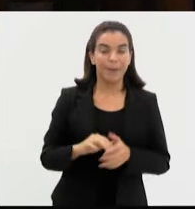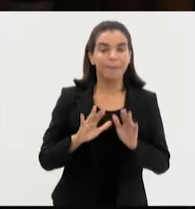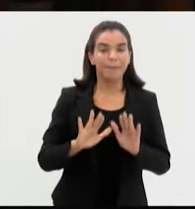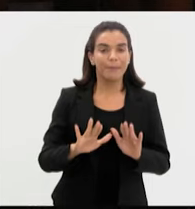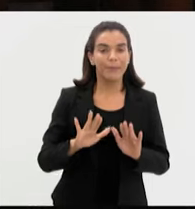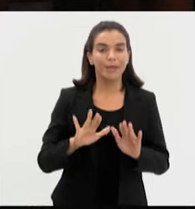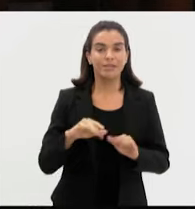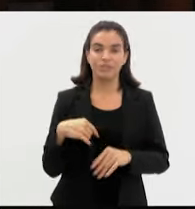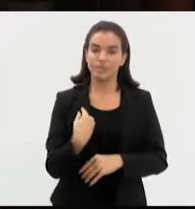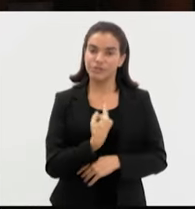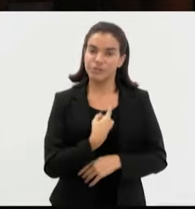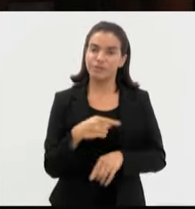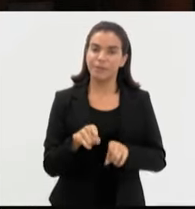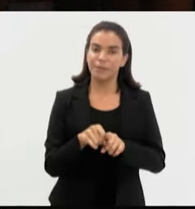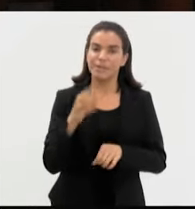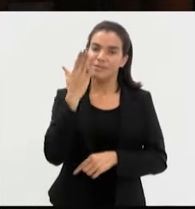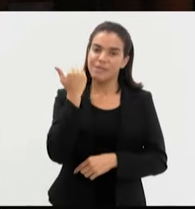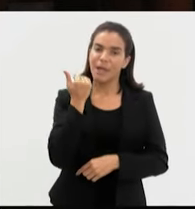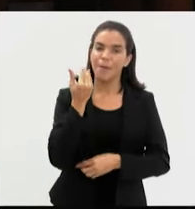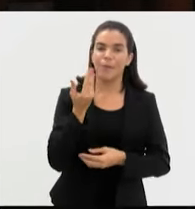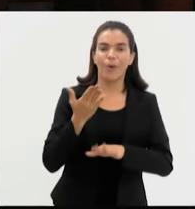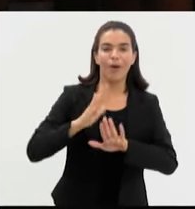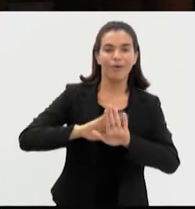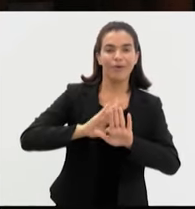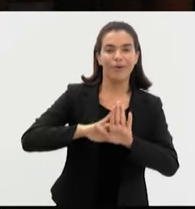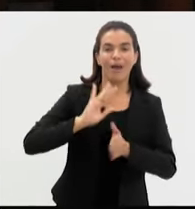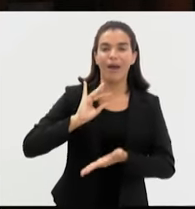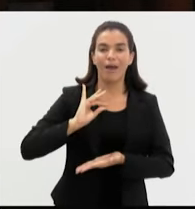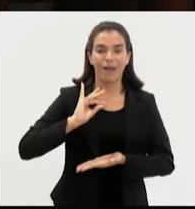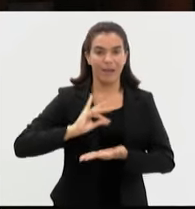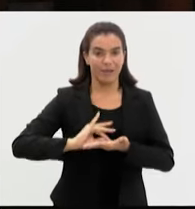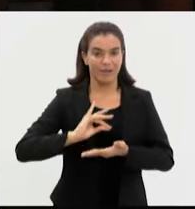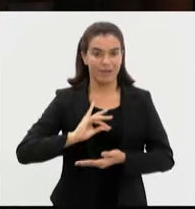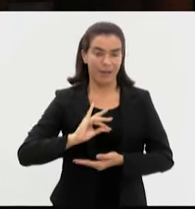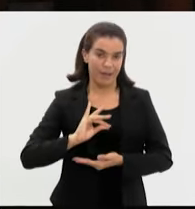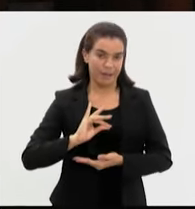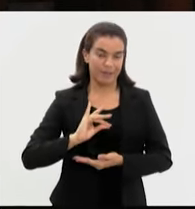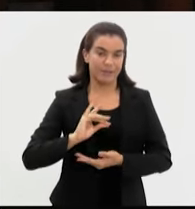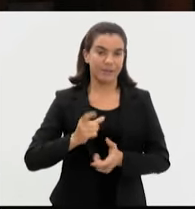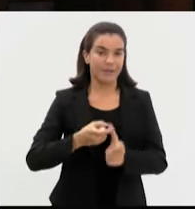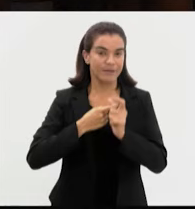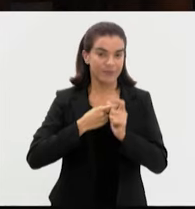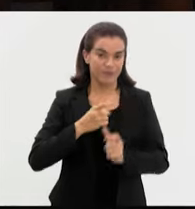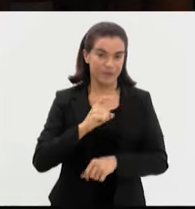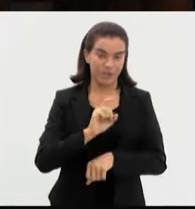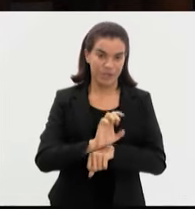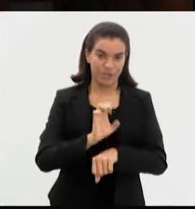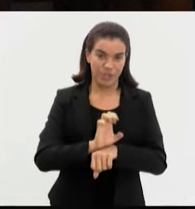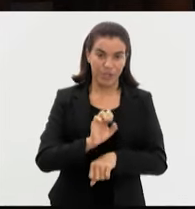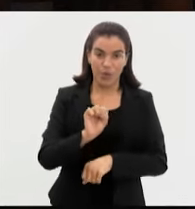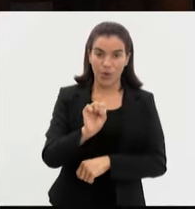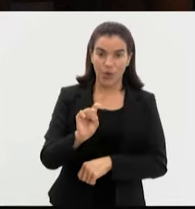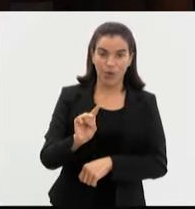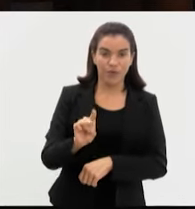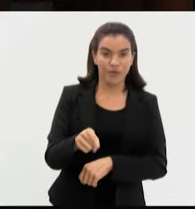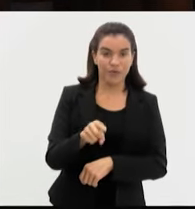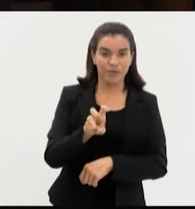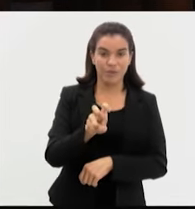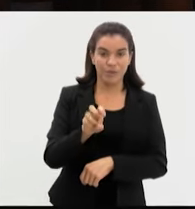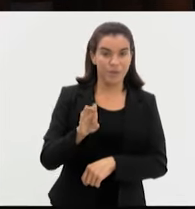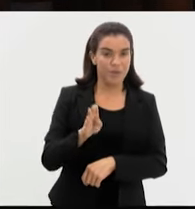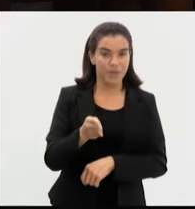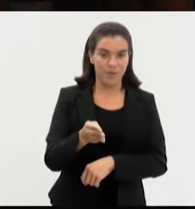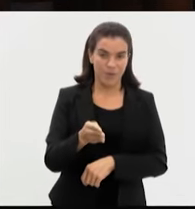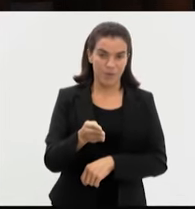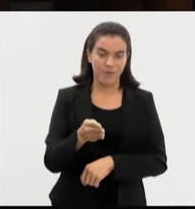gente aqui também vive a realidade do Estado a gente tende o tamanho do rombo que está no estado de 8 bilhões meio